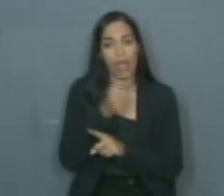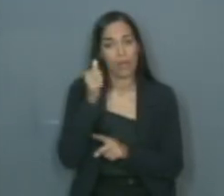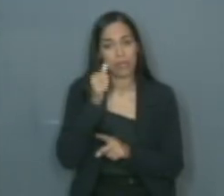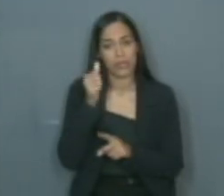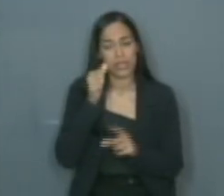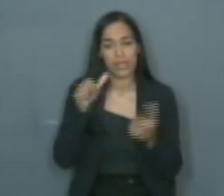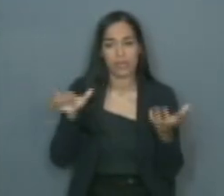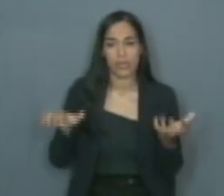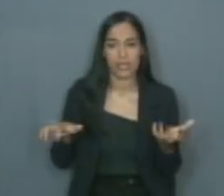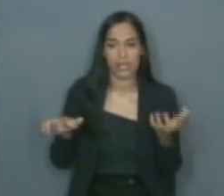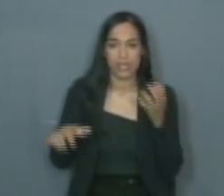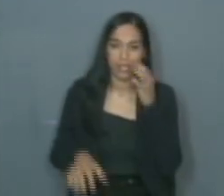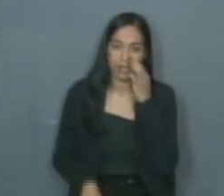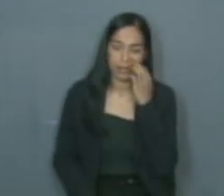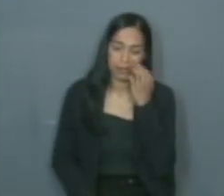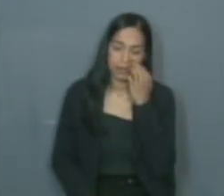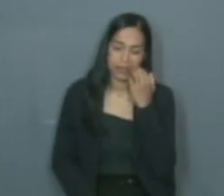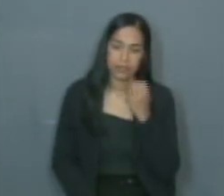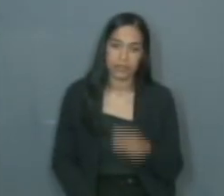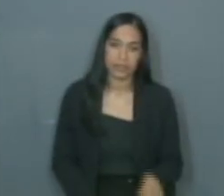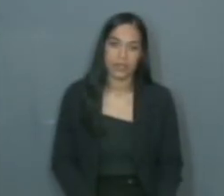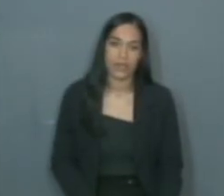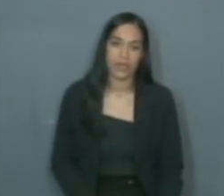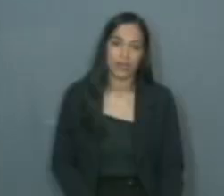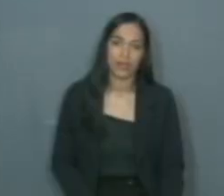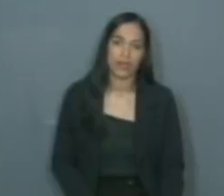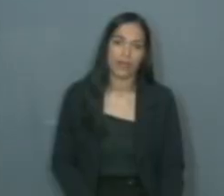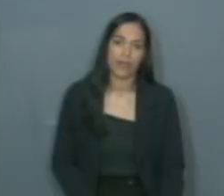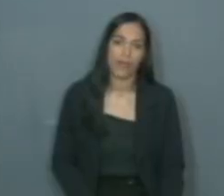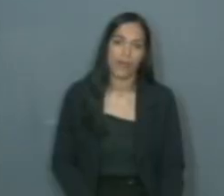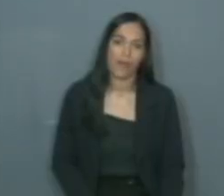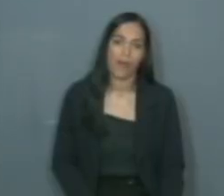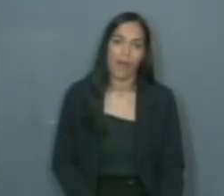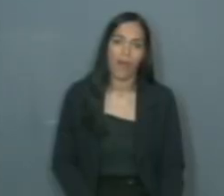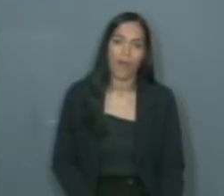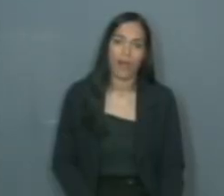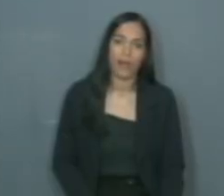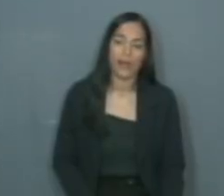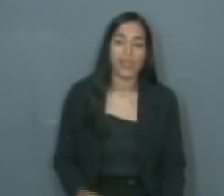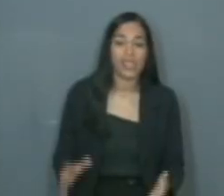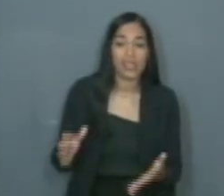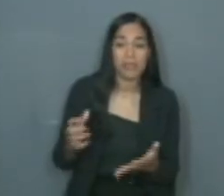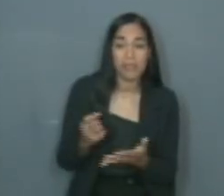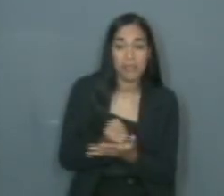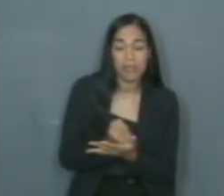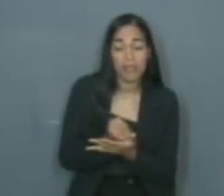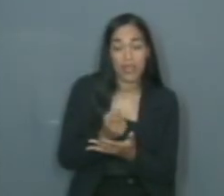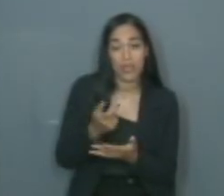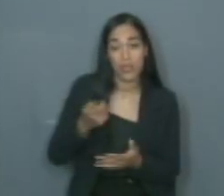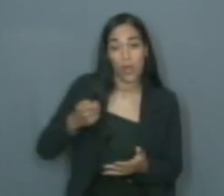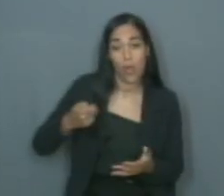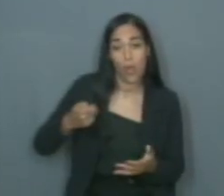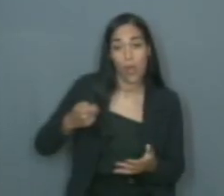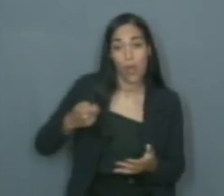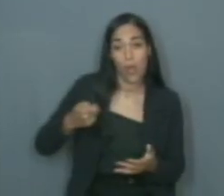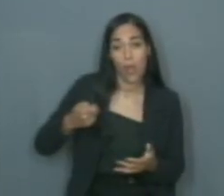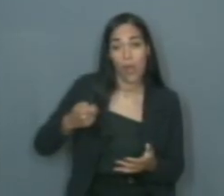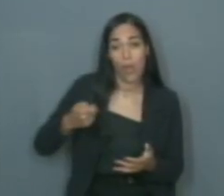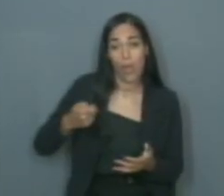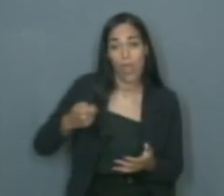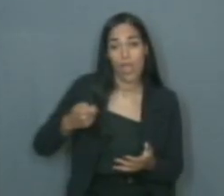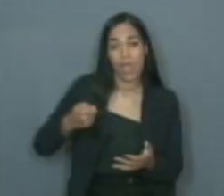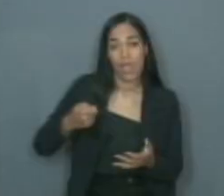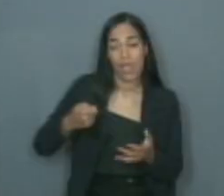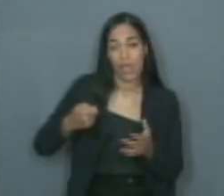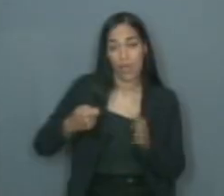Brasília, começou a espancar a mulher, e ele pegou uma faca de cozinha e arrancou o